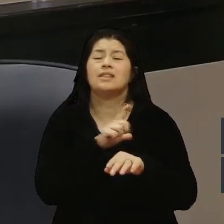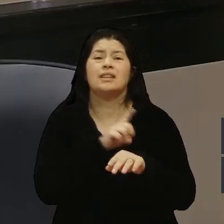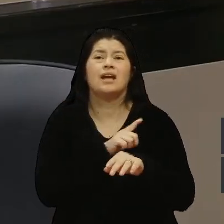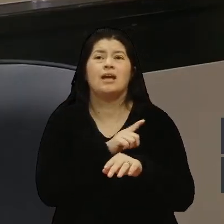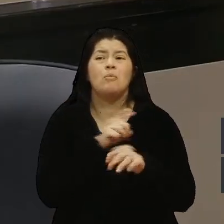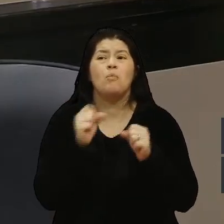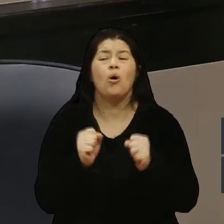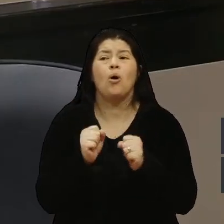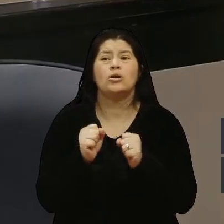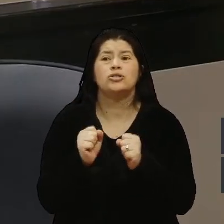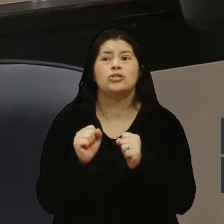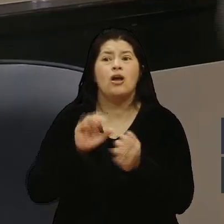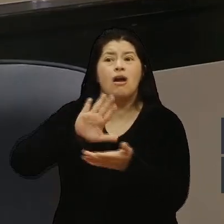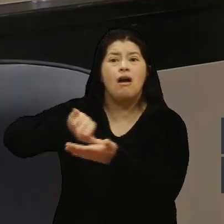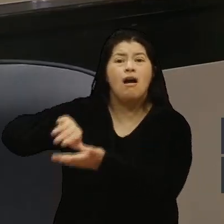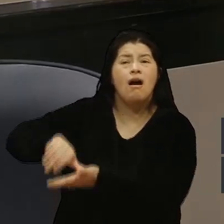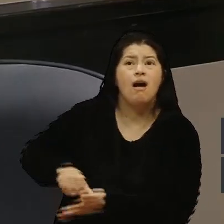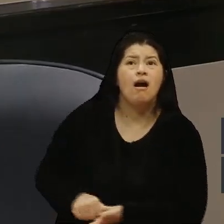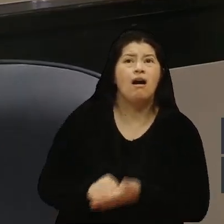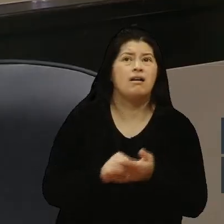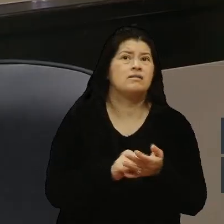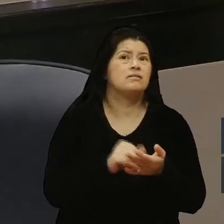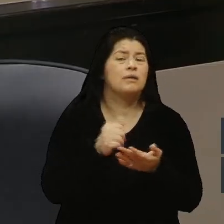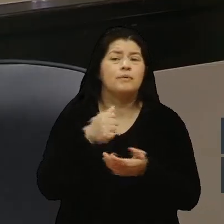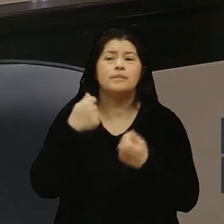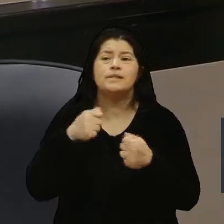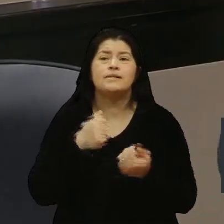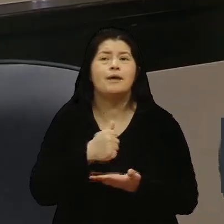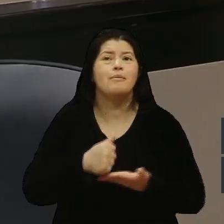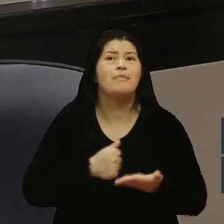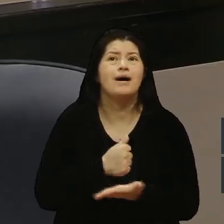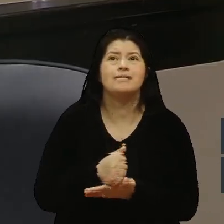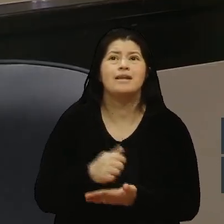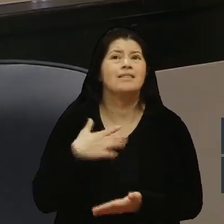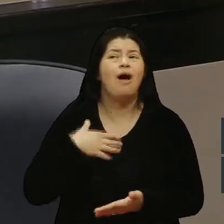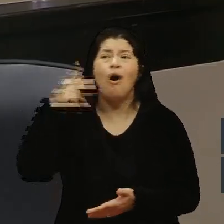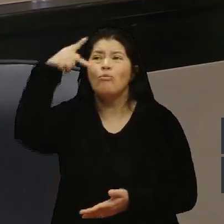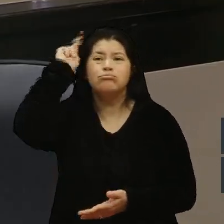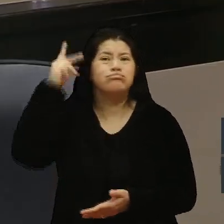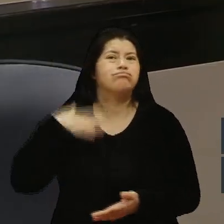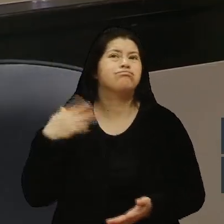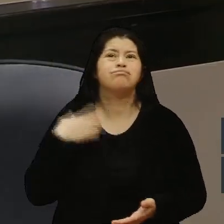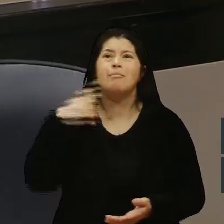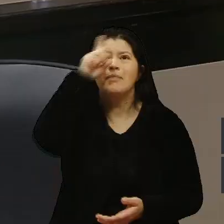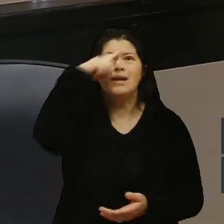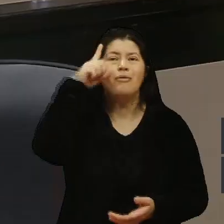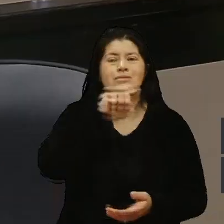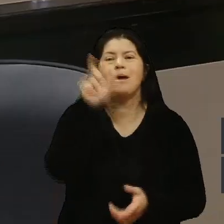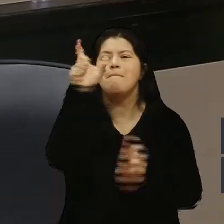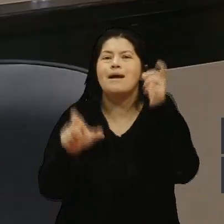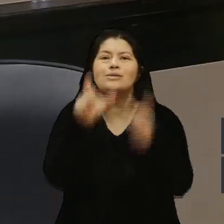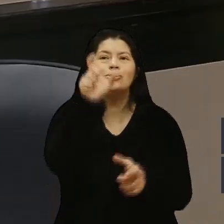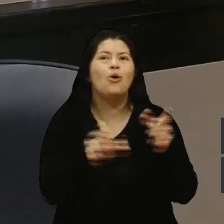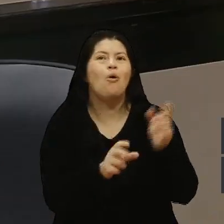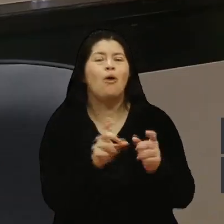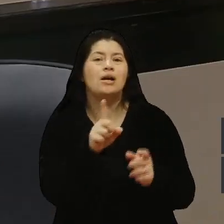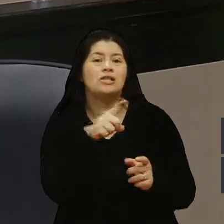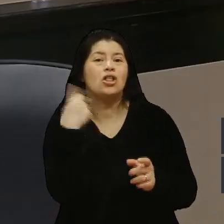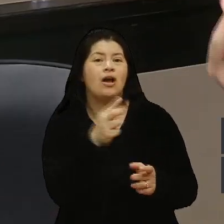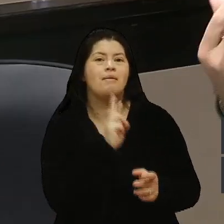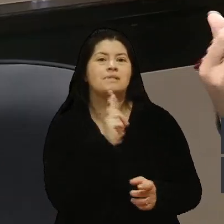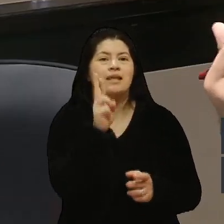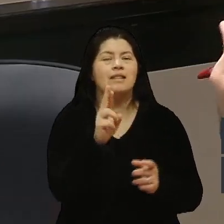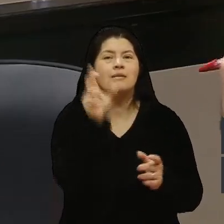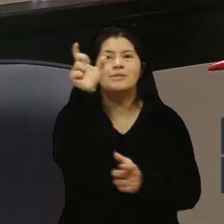uma facção e render eles estão no meio do centro e precisam de uma base. Não é eu, não é o meu risco, é as pessoas. A gente representa as pessoas.